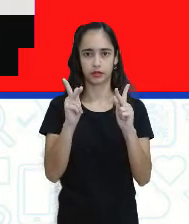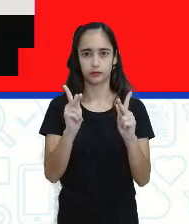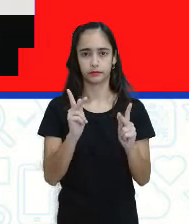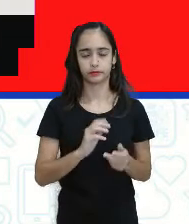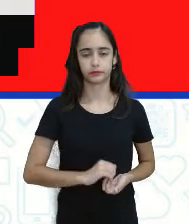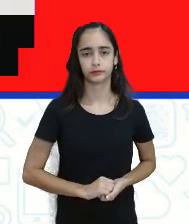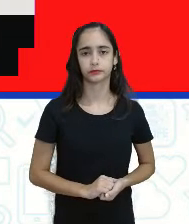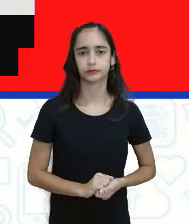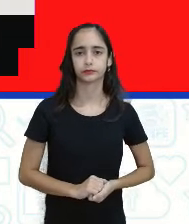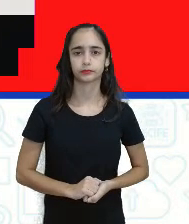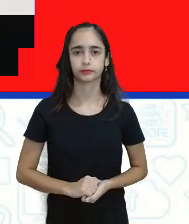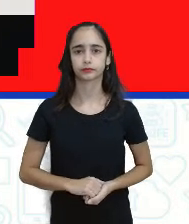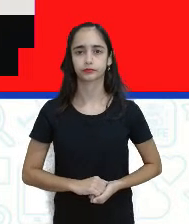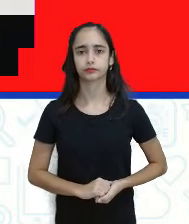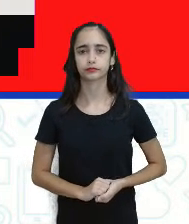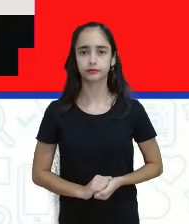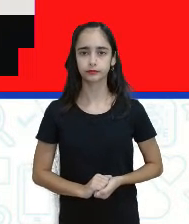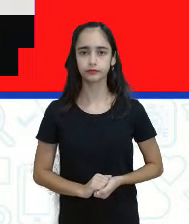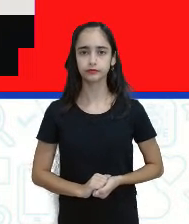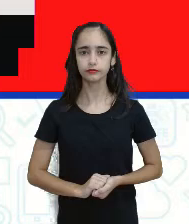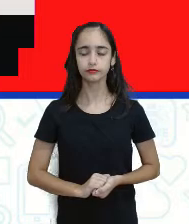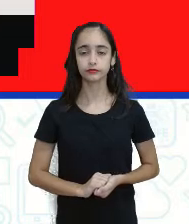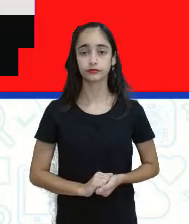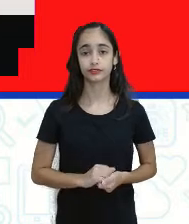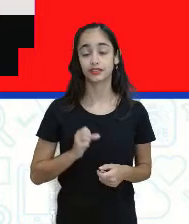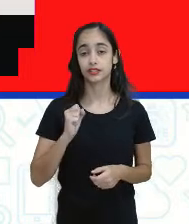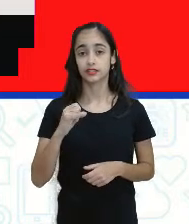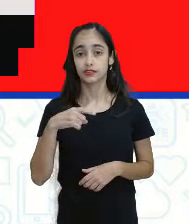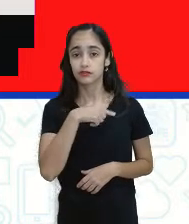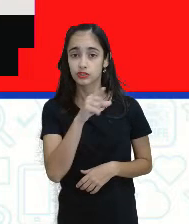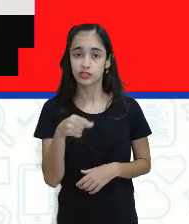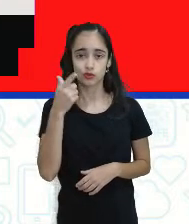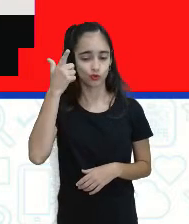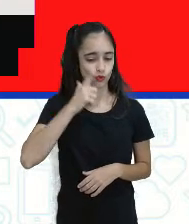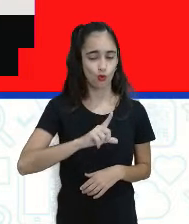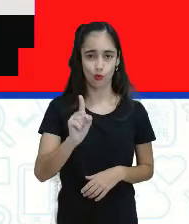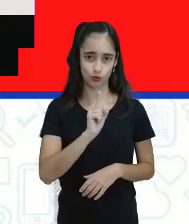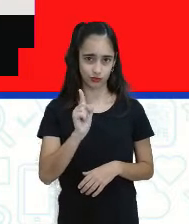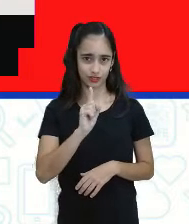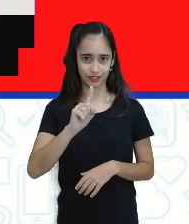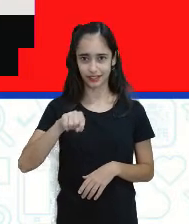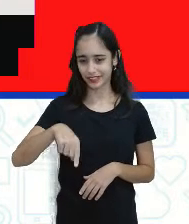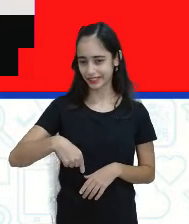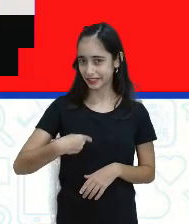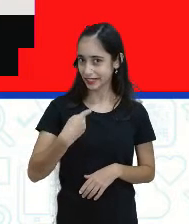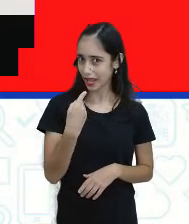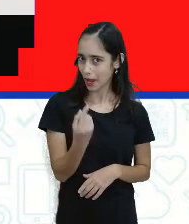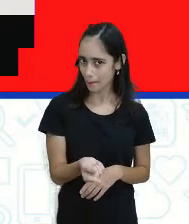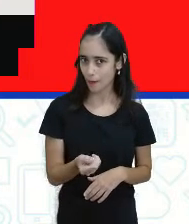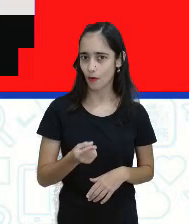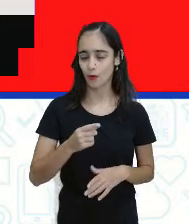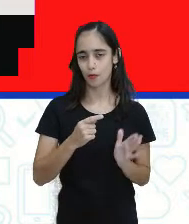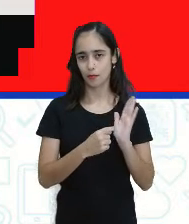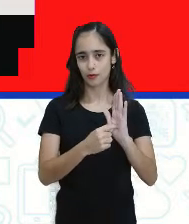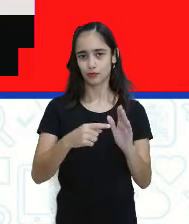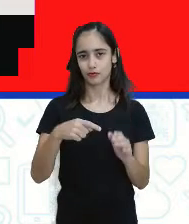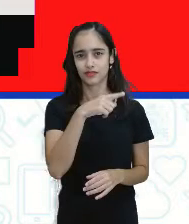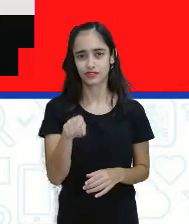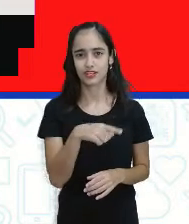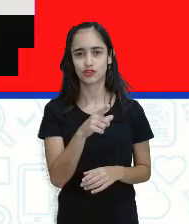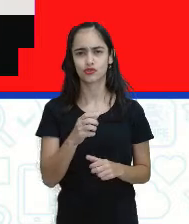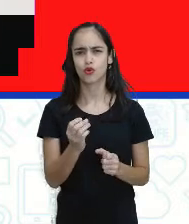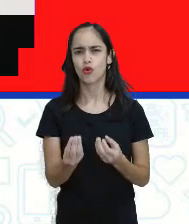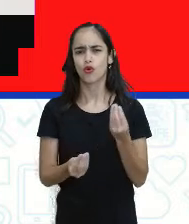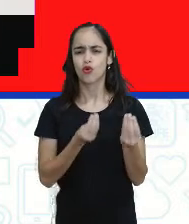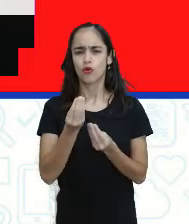você lá para essa aula, tá bom? Se você não conseguir, daqui a pouco eu mostro como é que você chega lá no canal,